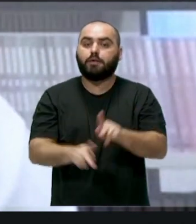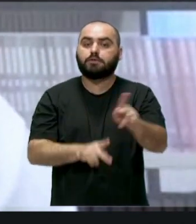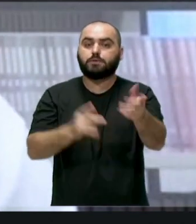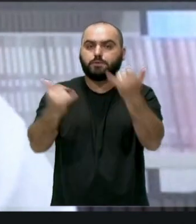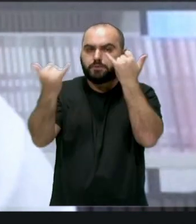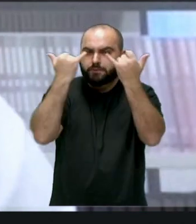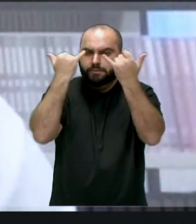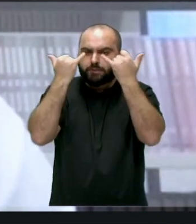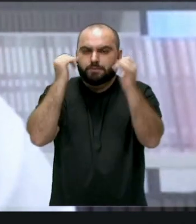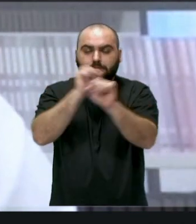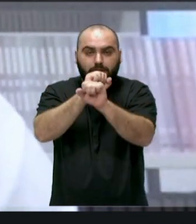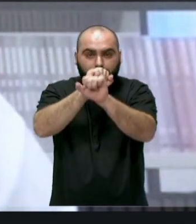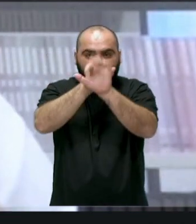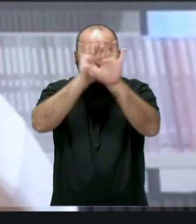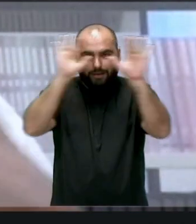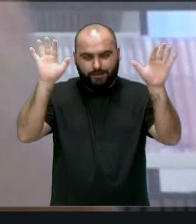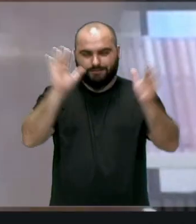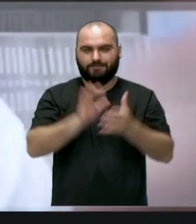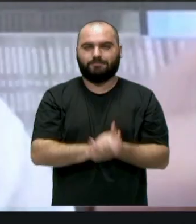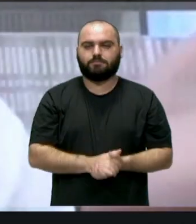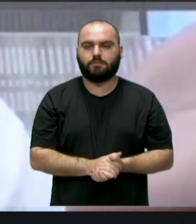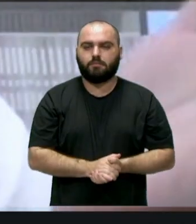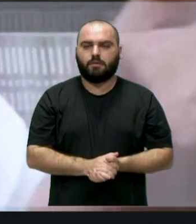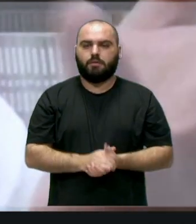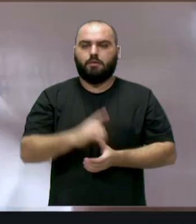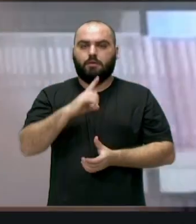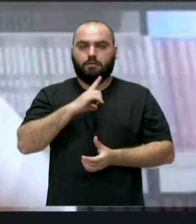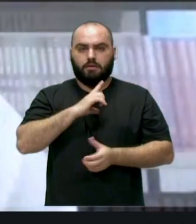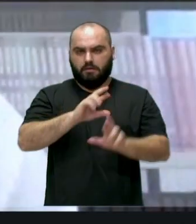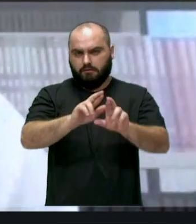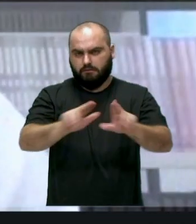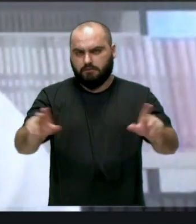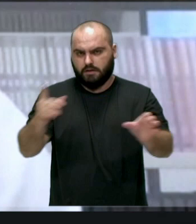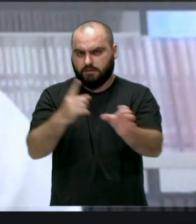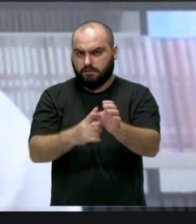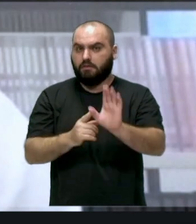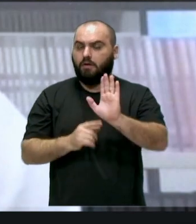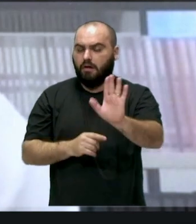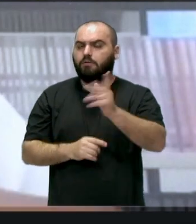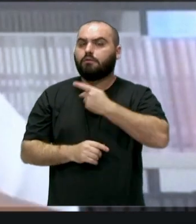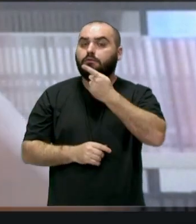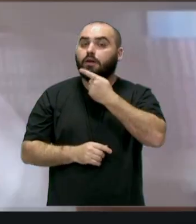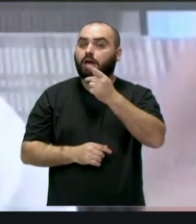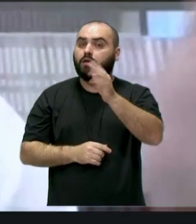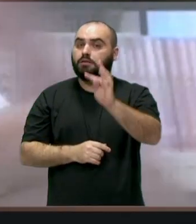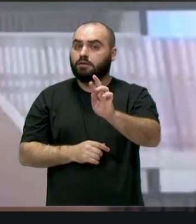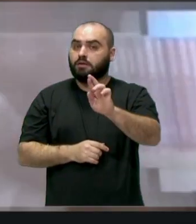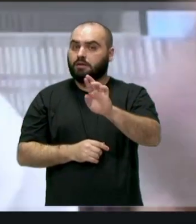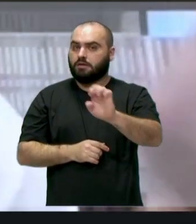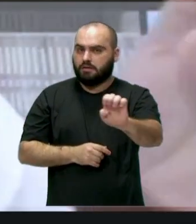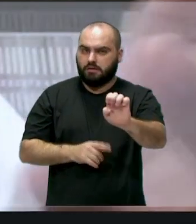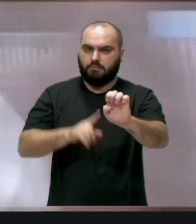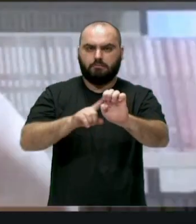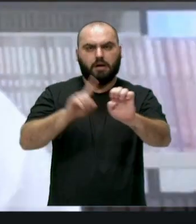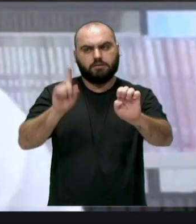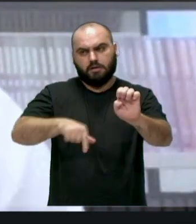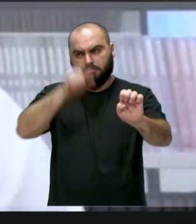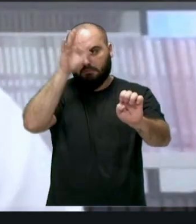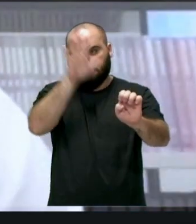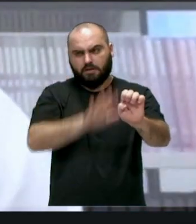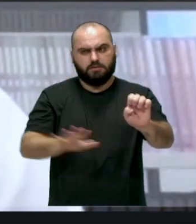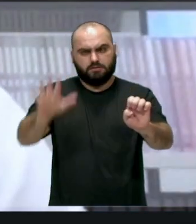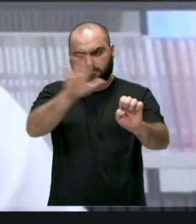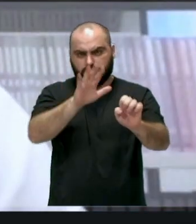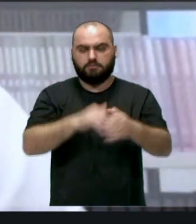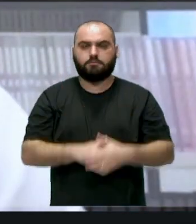informação, né? Então, nós estamos aí em várias cidades. Eu vou falar do Tribunal Regional de Santa Catarina, né? Mas essa é uma realidade quase que nacional.